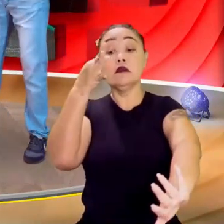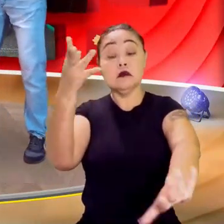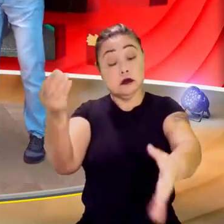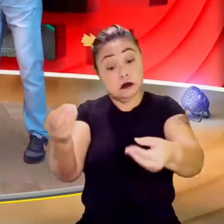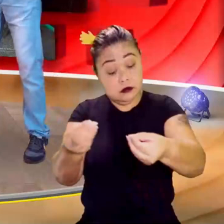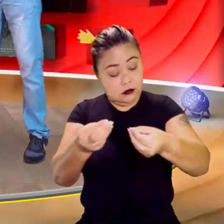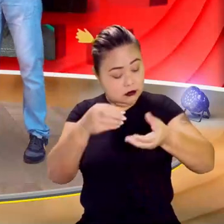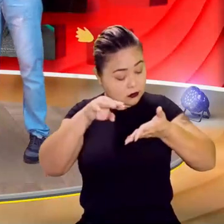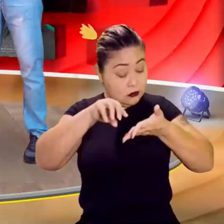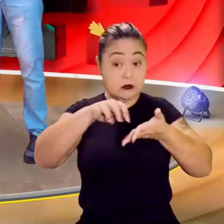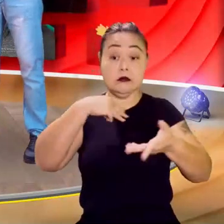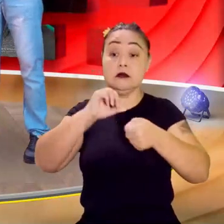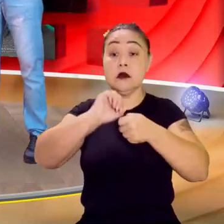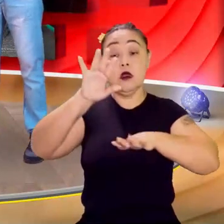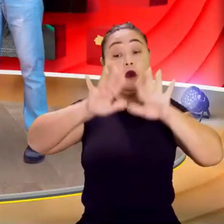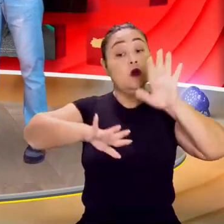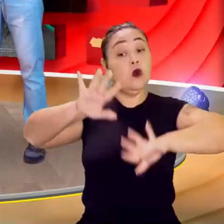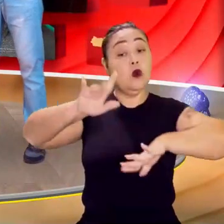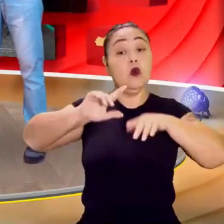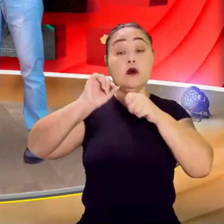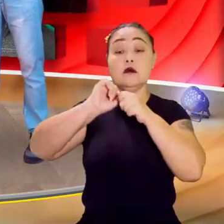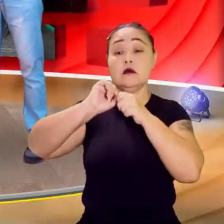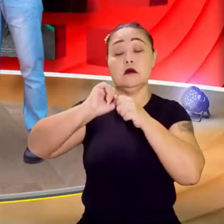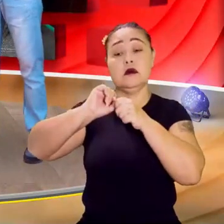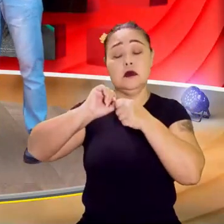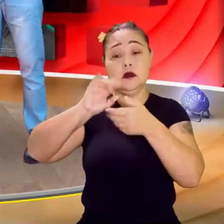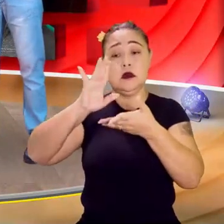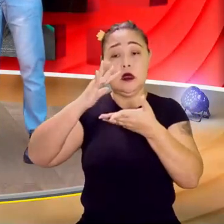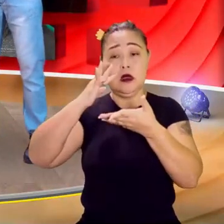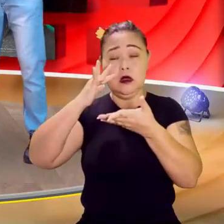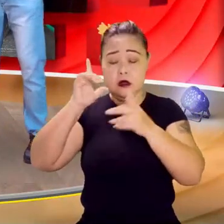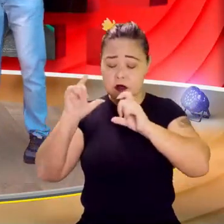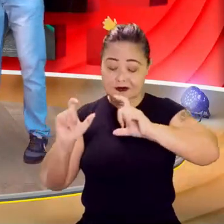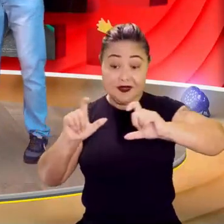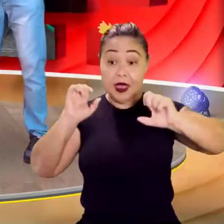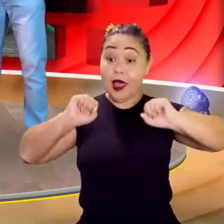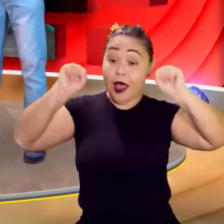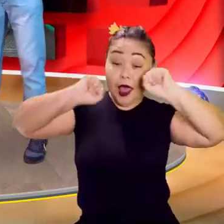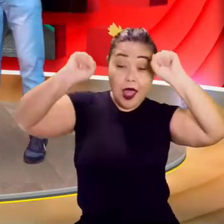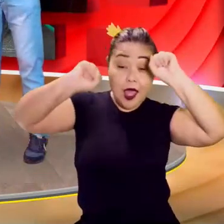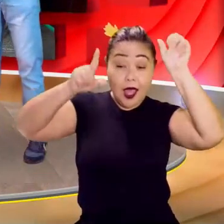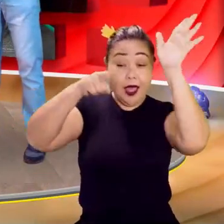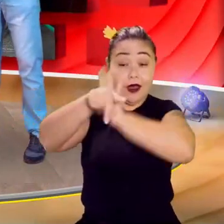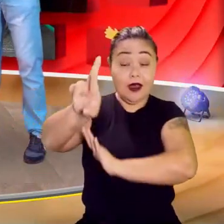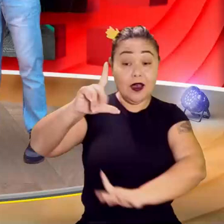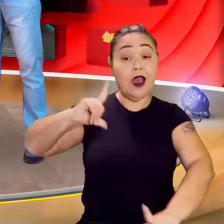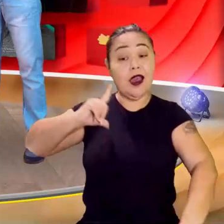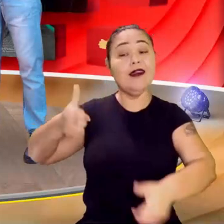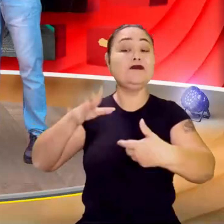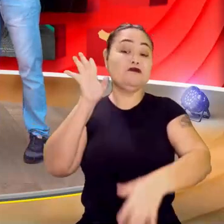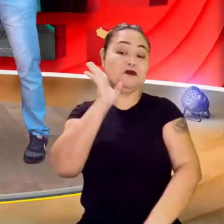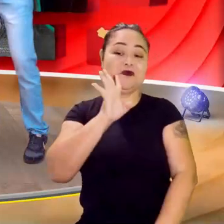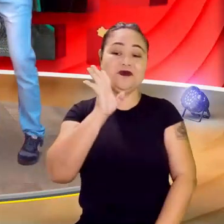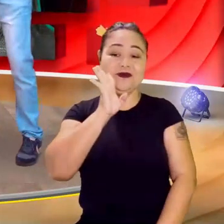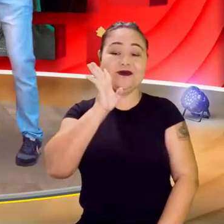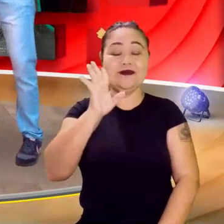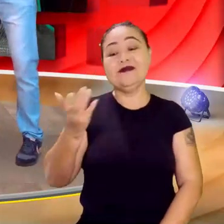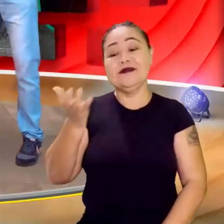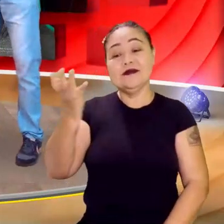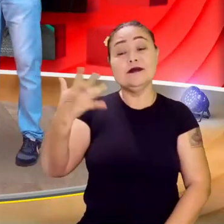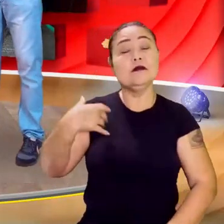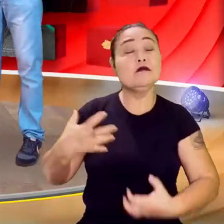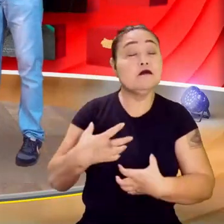mandar aquela mensaginha, e, né? E de vez em quando chega assim, né, aquelas fotos, animação, quiz e tal, é bem legal.